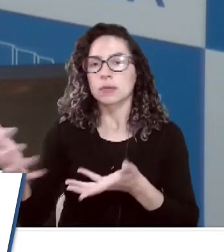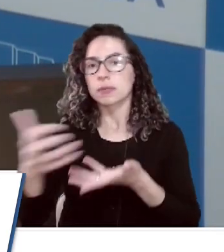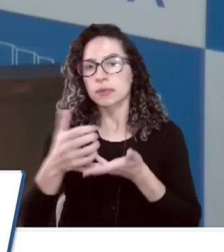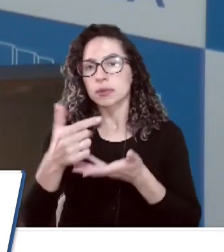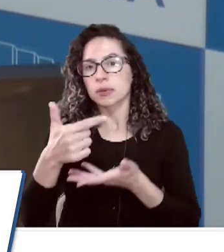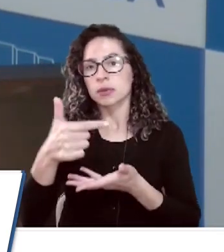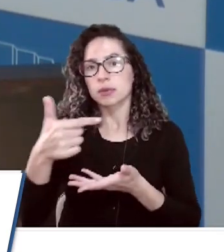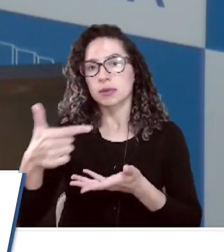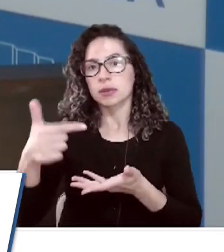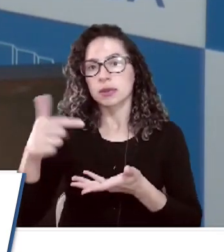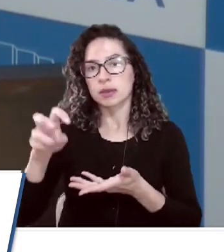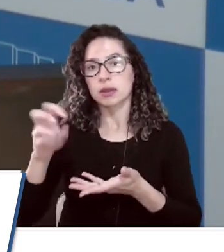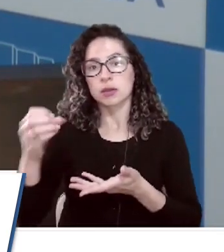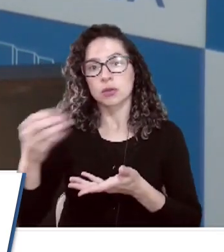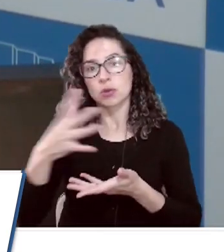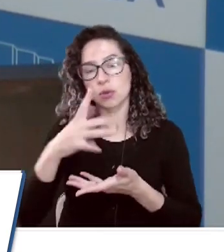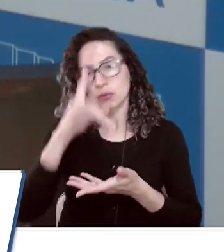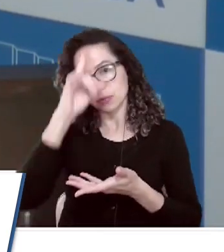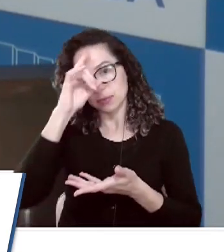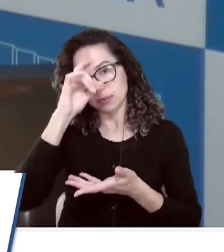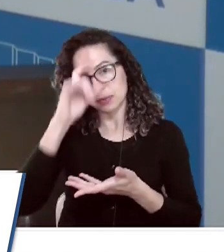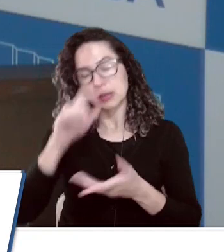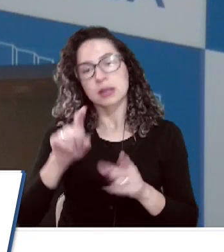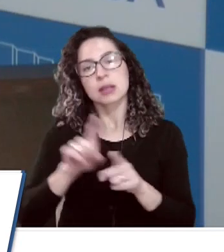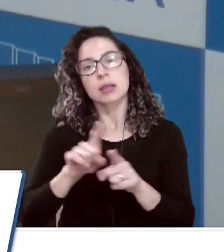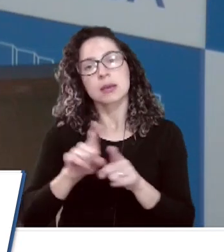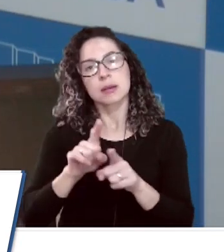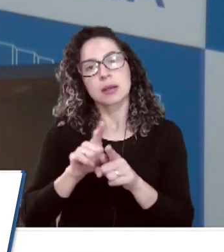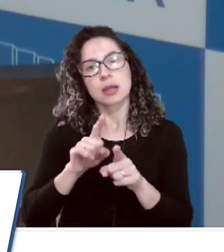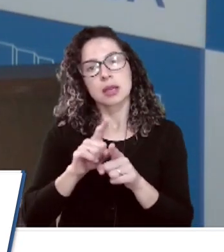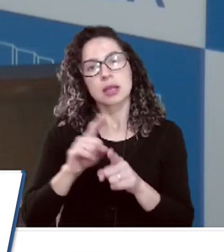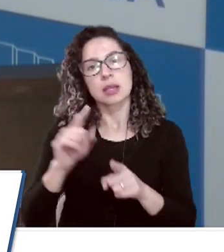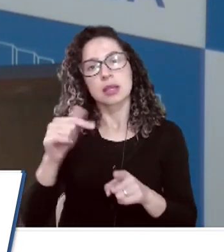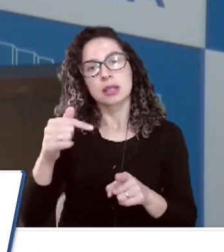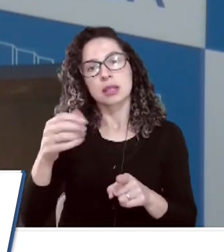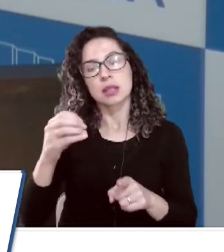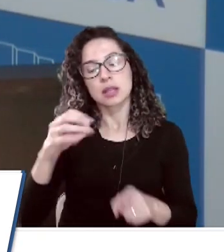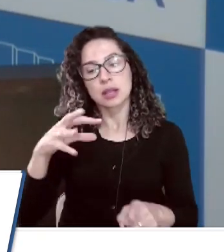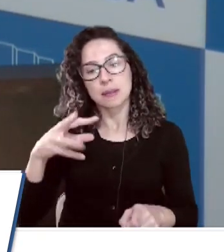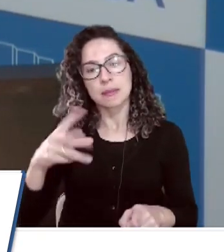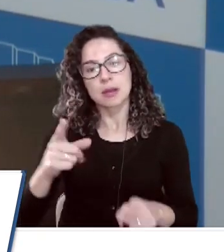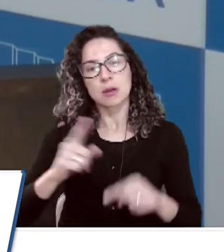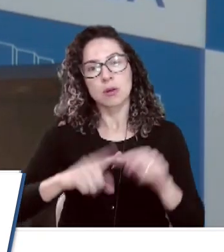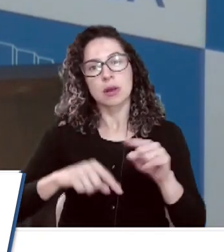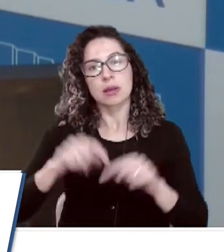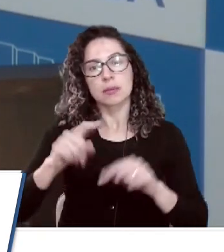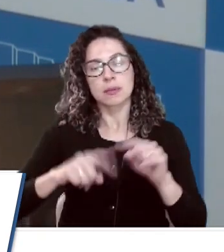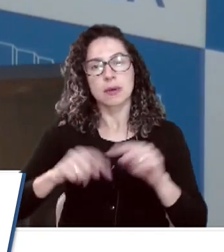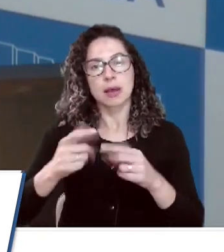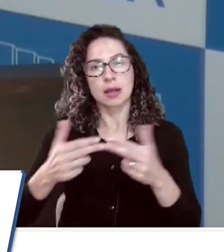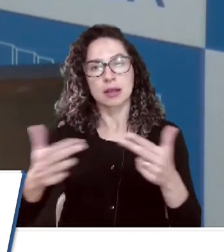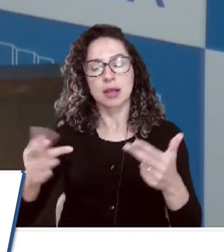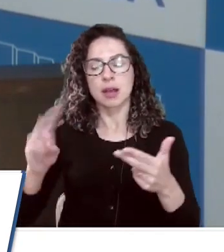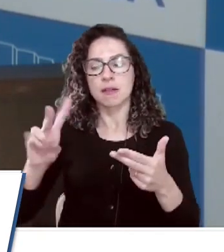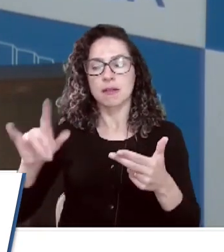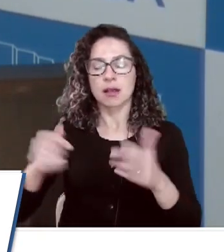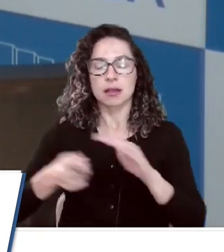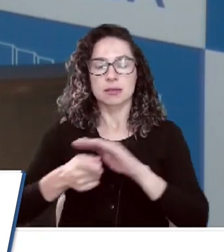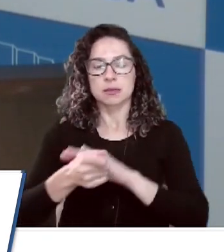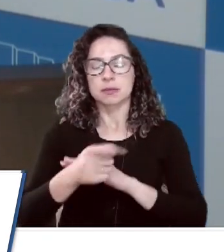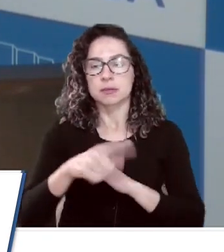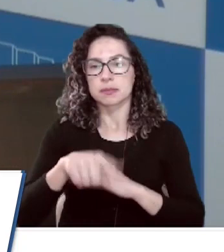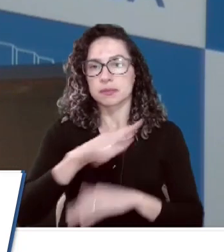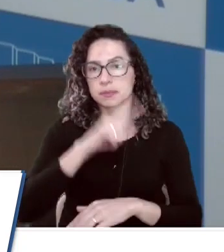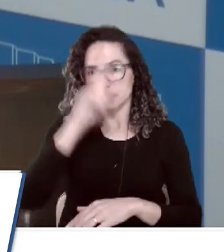leitos, além de 70 milhões em equipamentos que serão investidos nesse hospital público, que